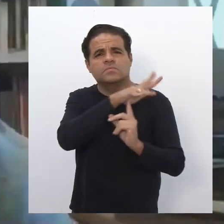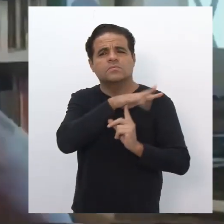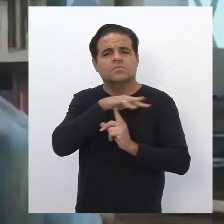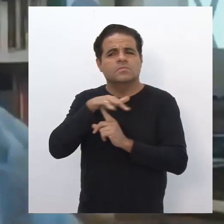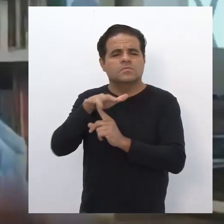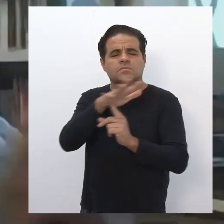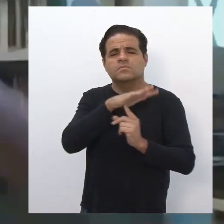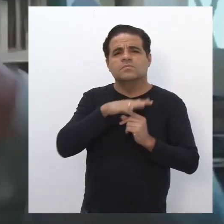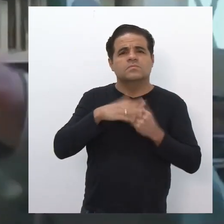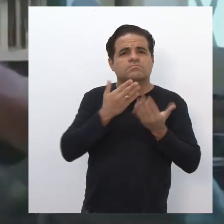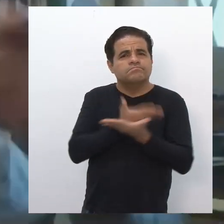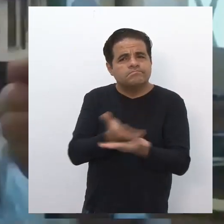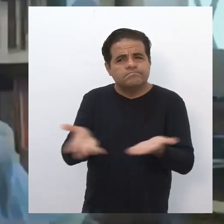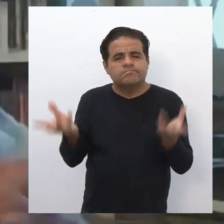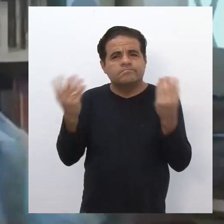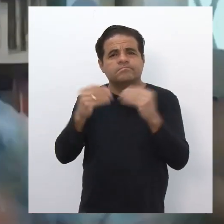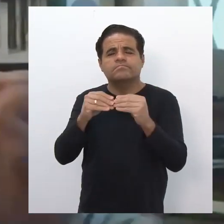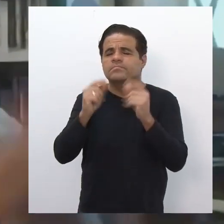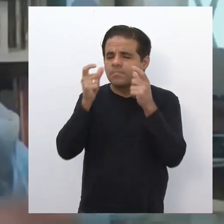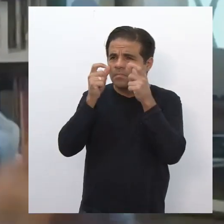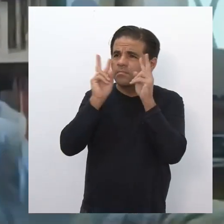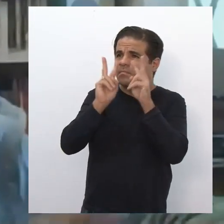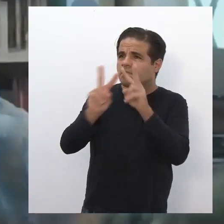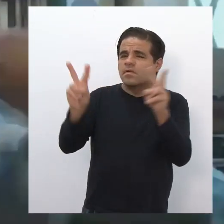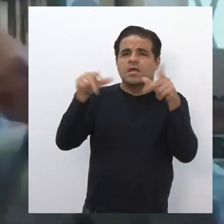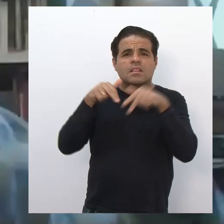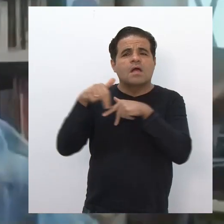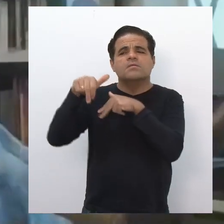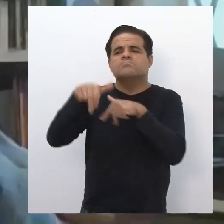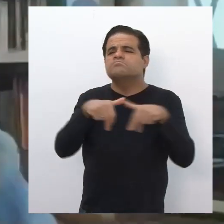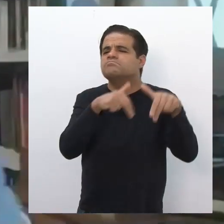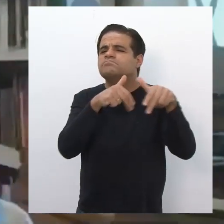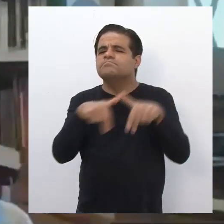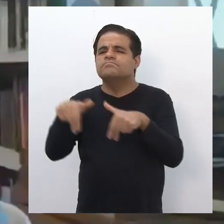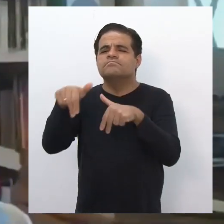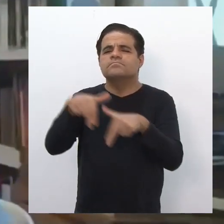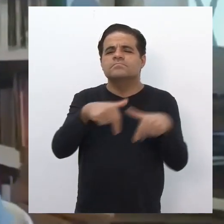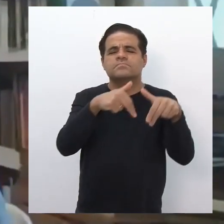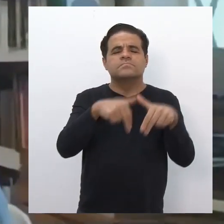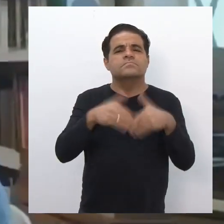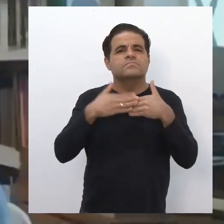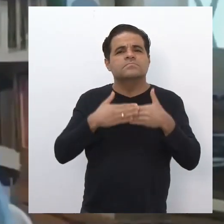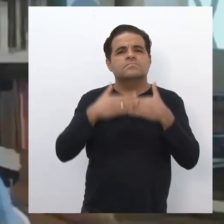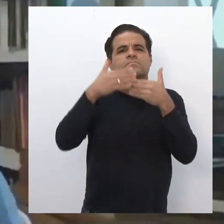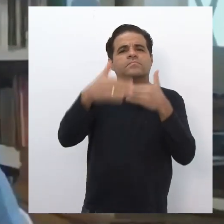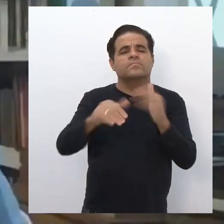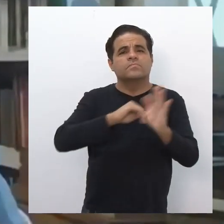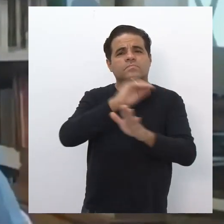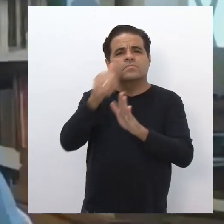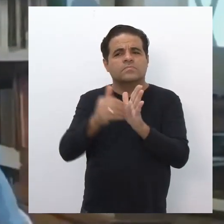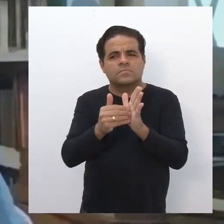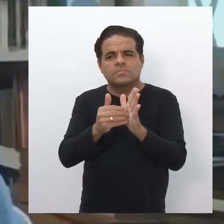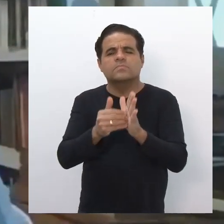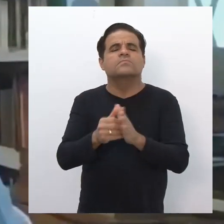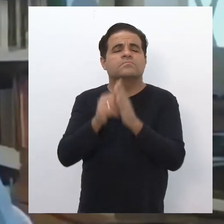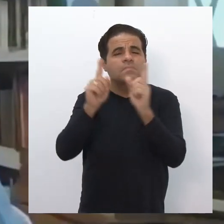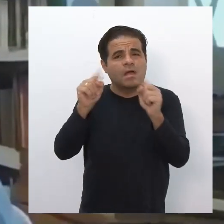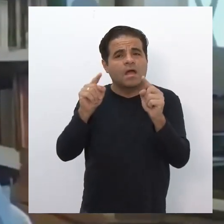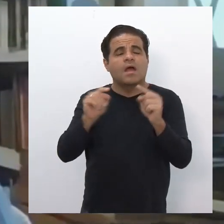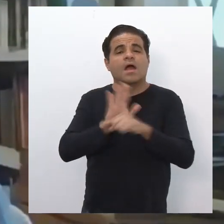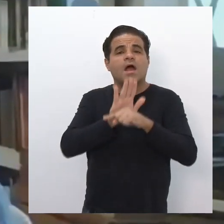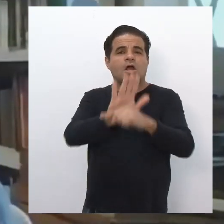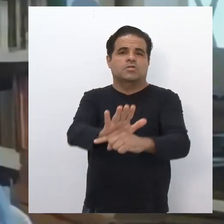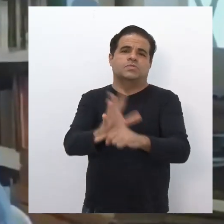um audiolivro, você bota no seu... Você está andando, caminhando, e você põe um audiolivro, quer dizer, tudo isso